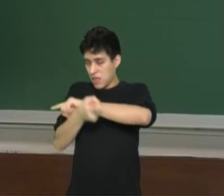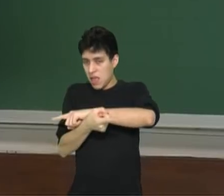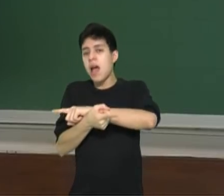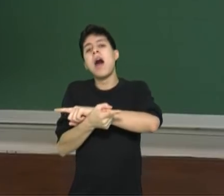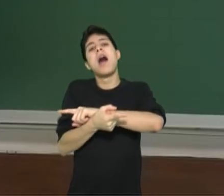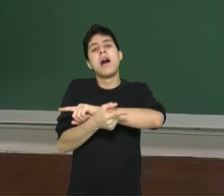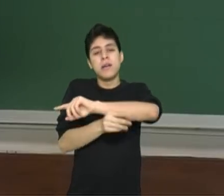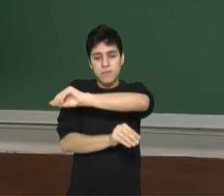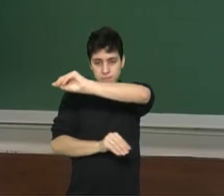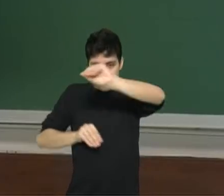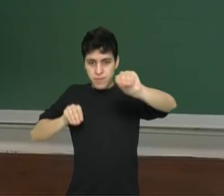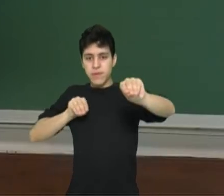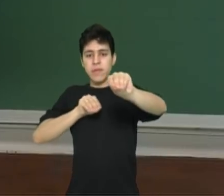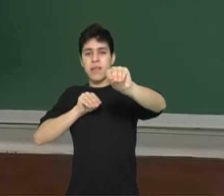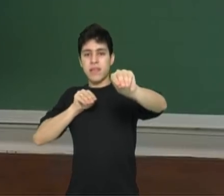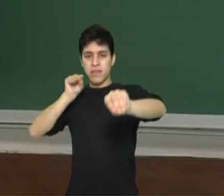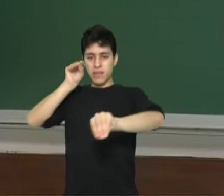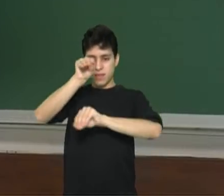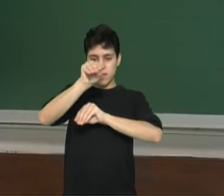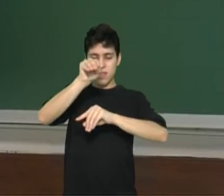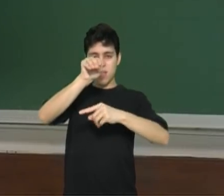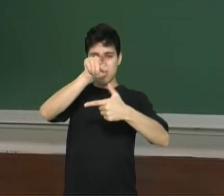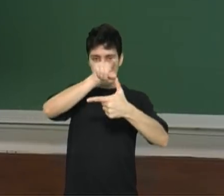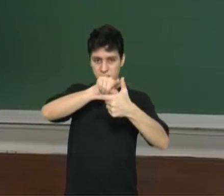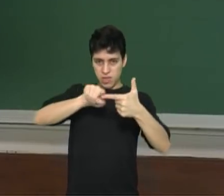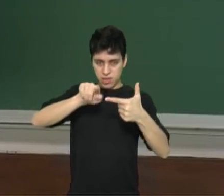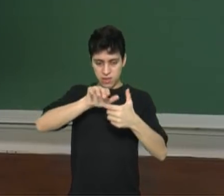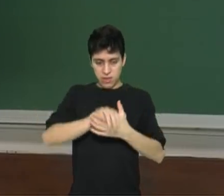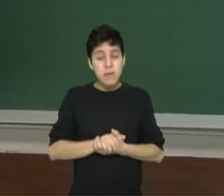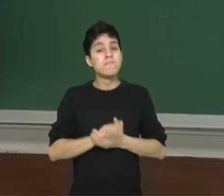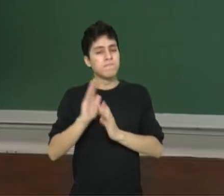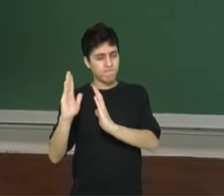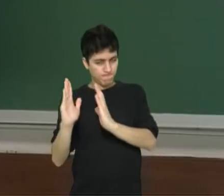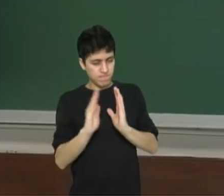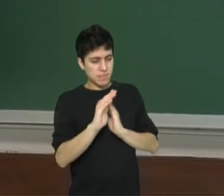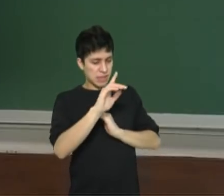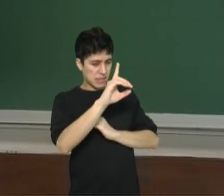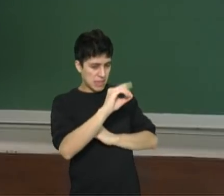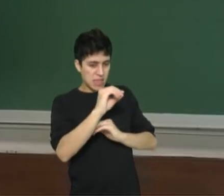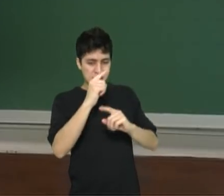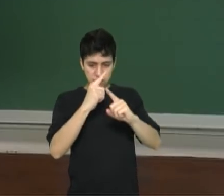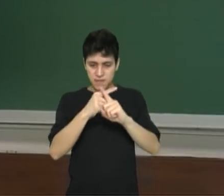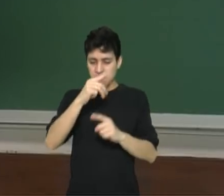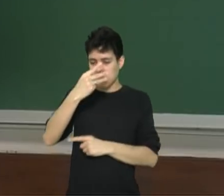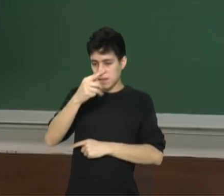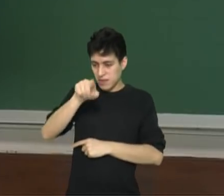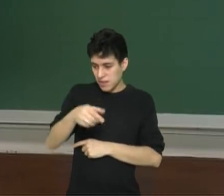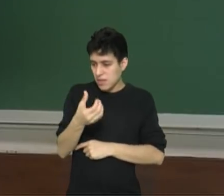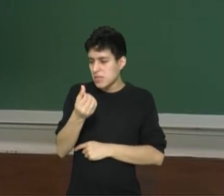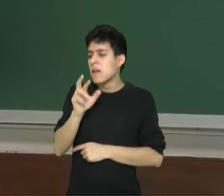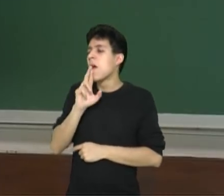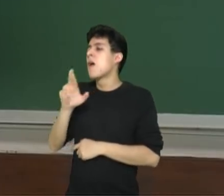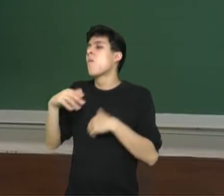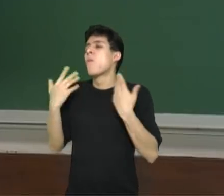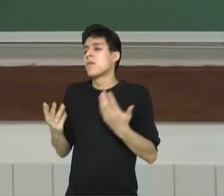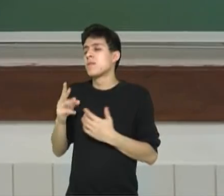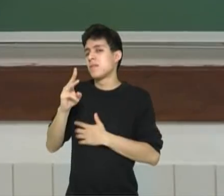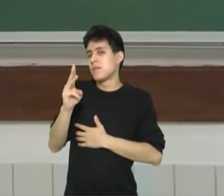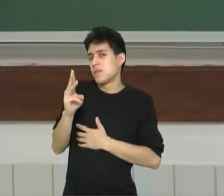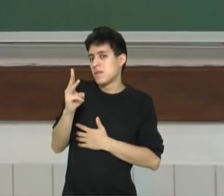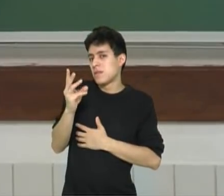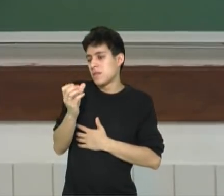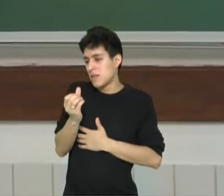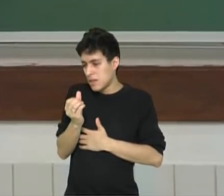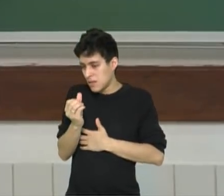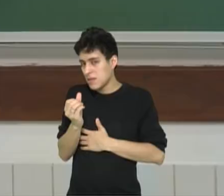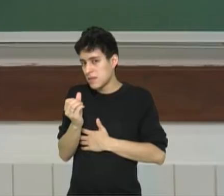aí vocês estariam dividindo, tá? Então, 10 multiplicando por 3,6, o resultado é